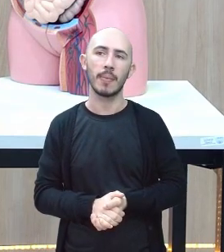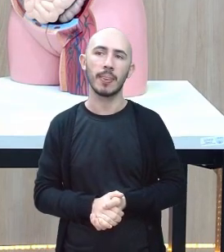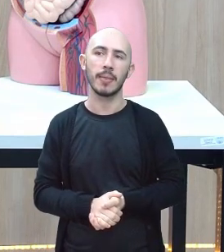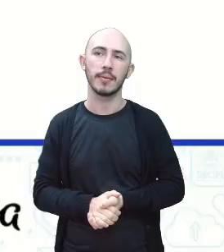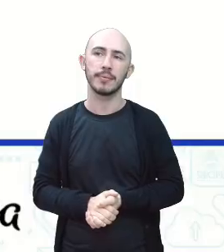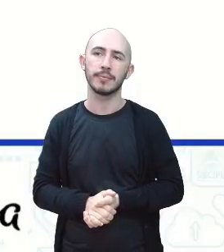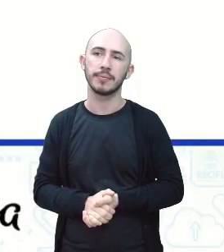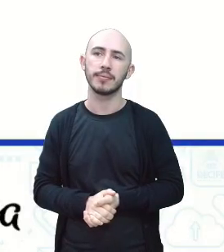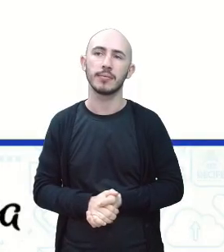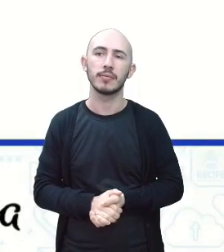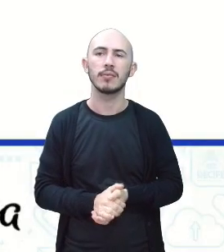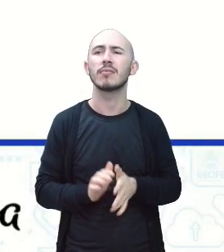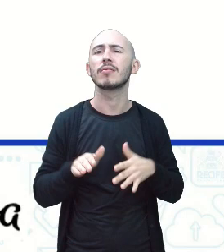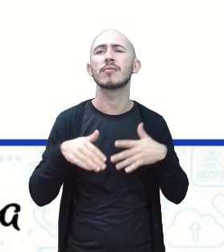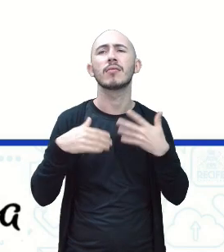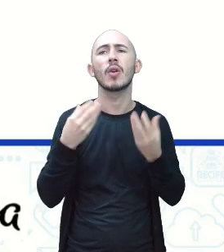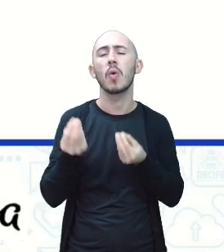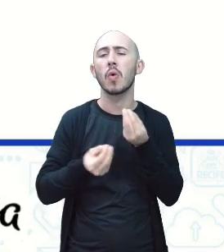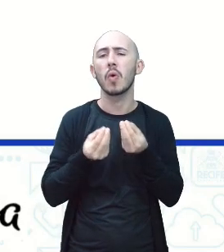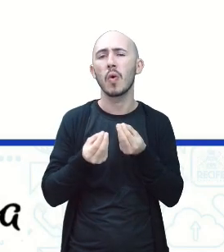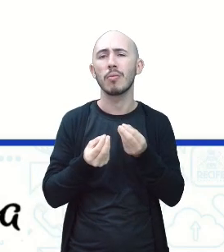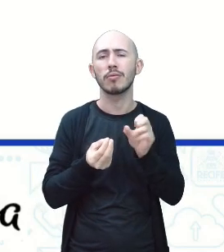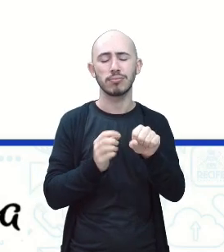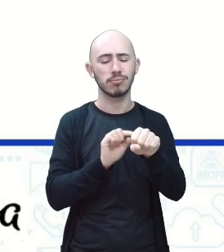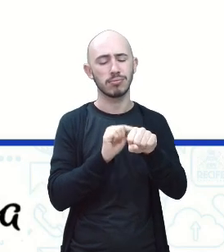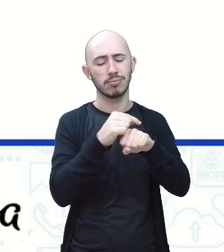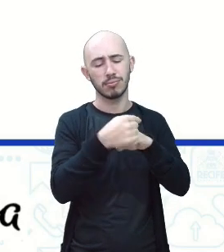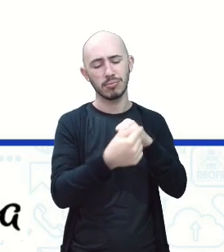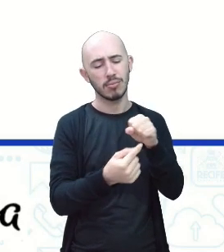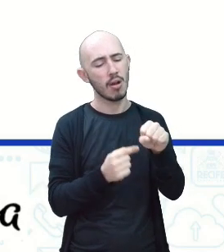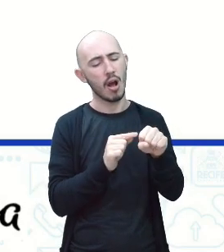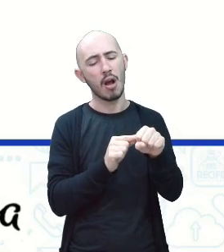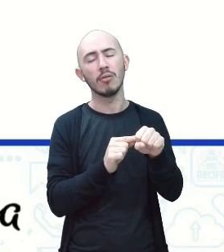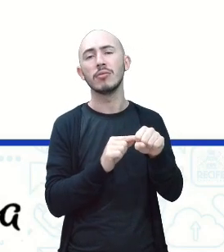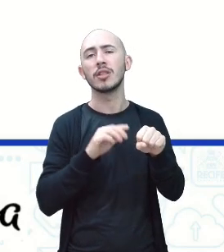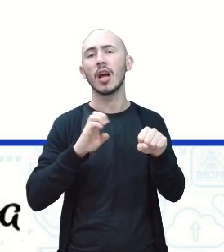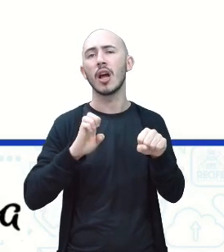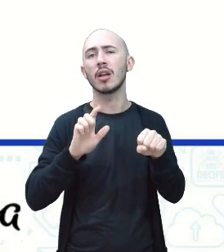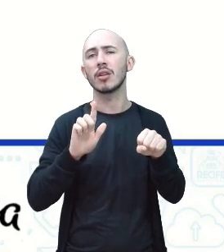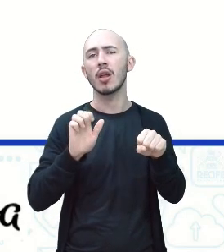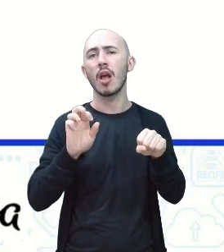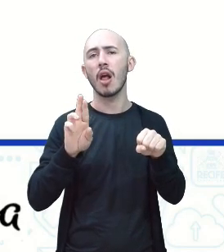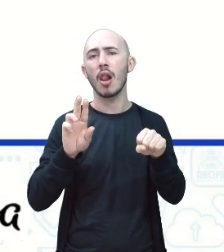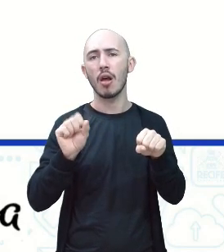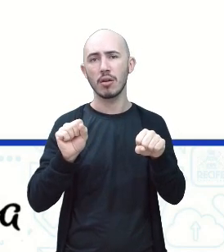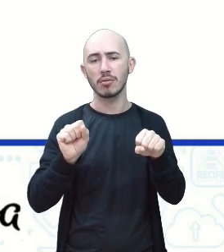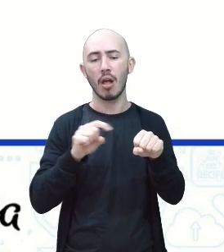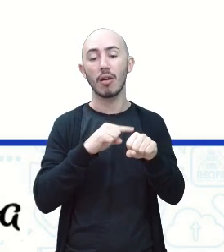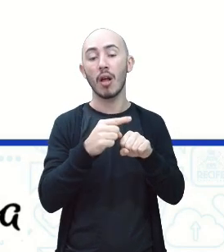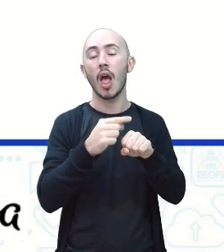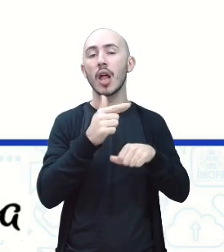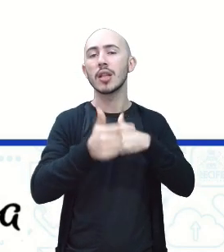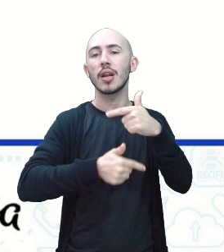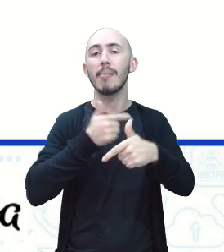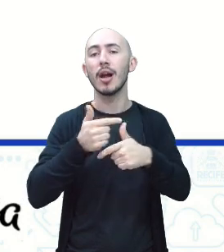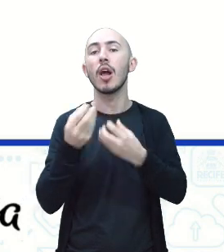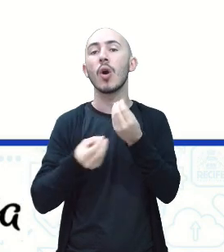E as células, elas trabalham em grupo, né? Elas estão organizadas de maneira integrada,